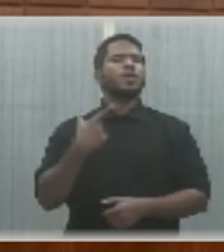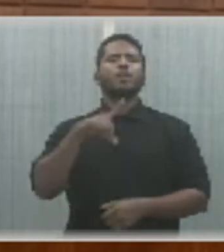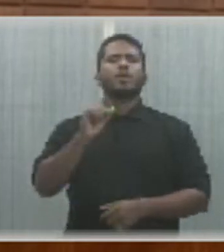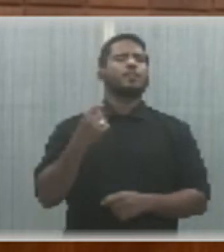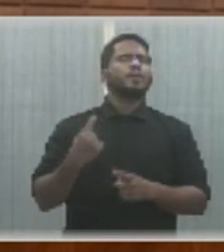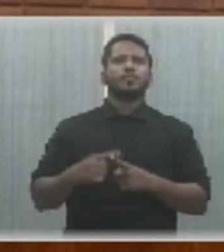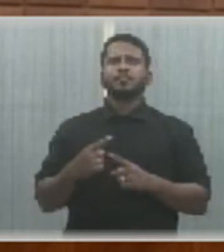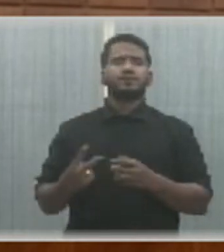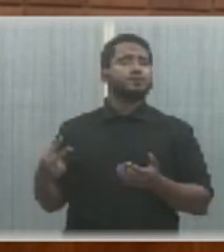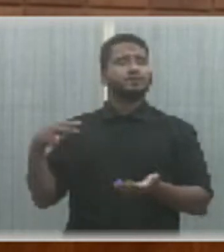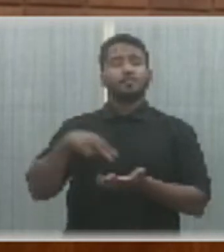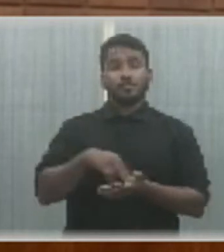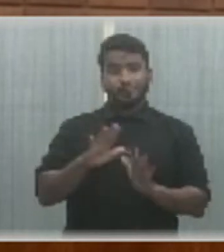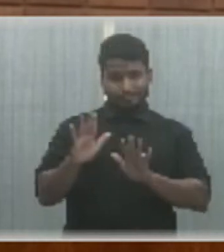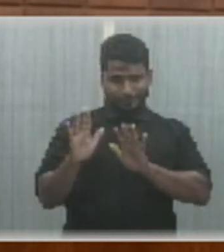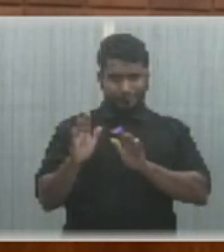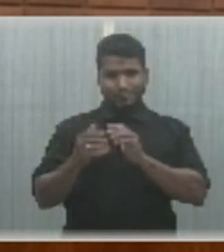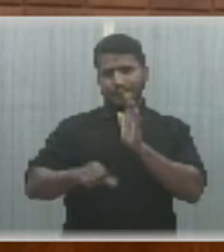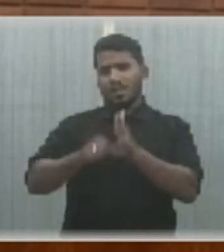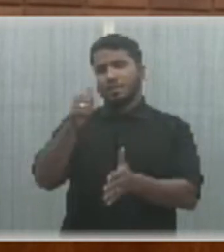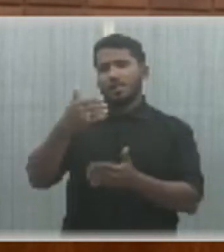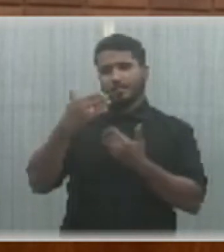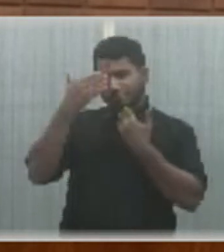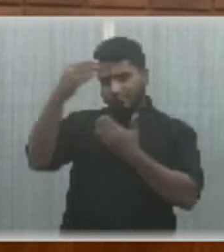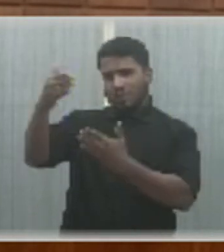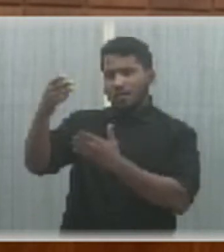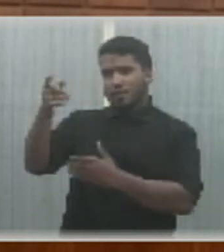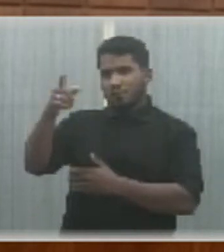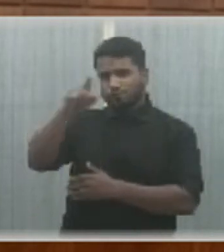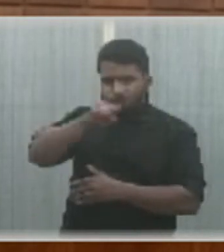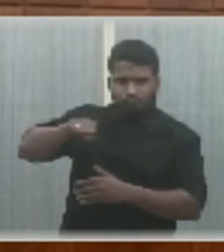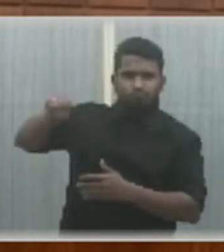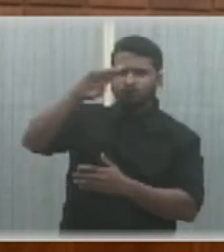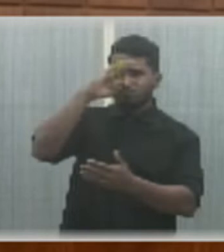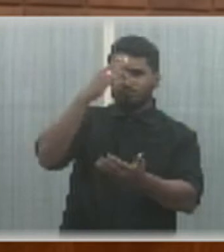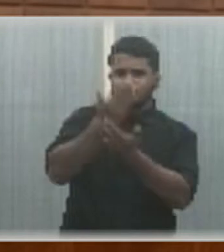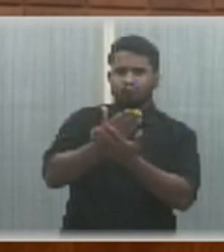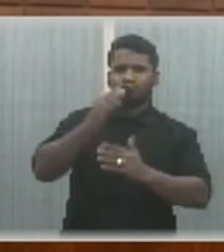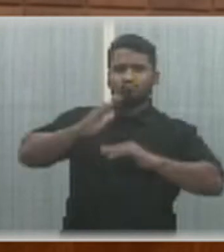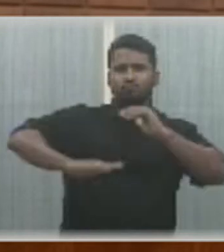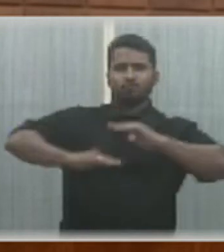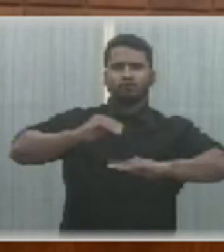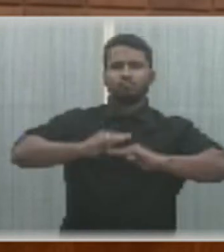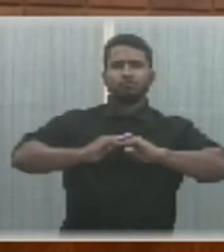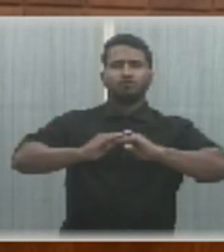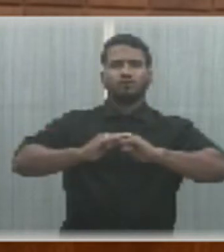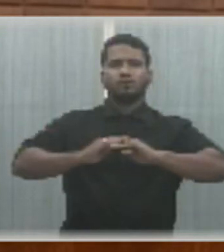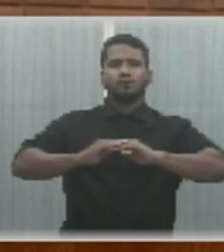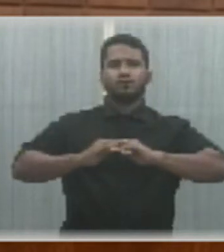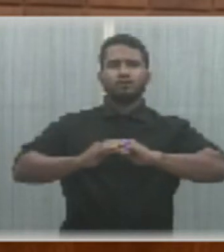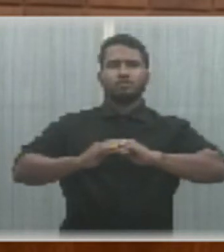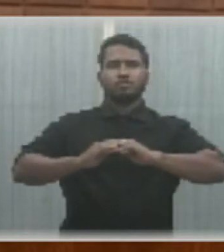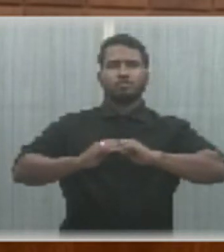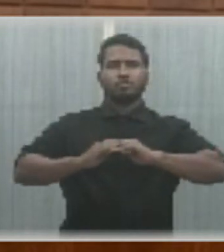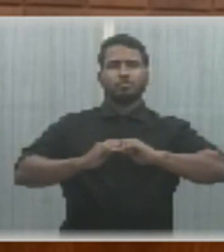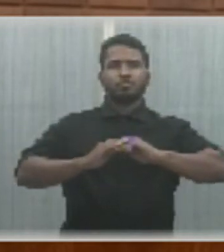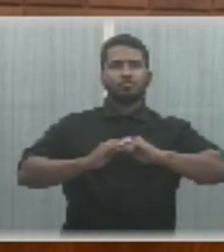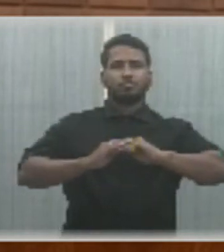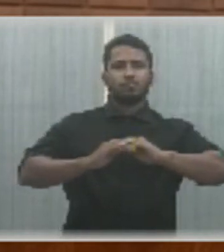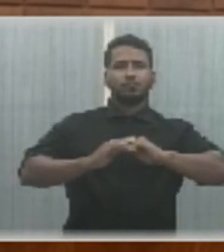primeiro, para agradecer a confiança dos profissionais,